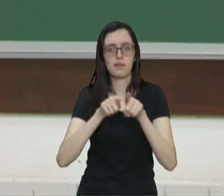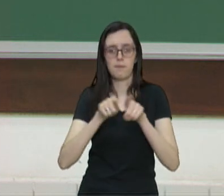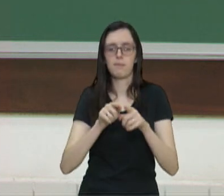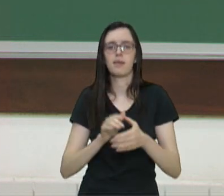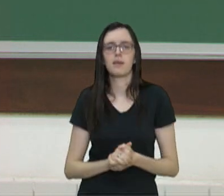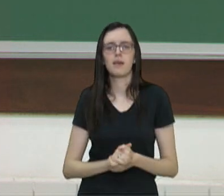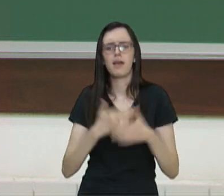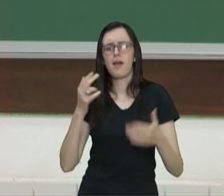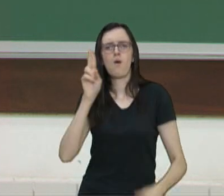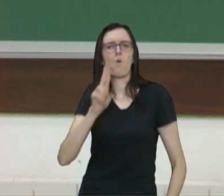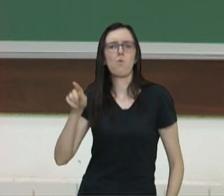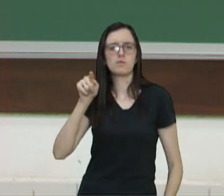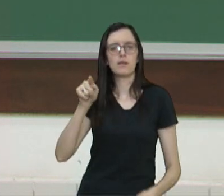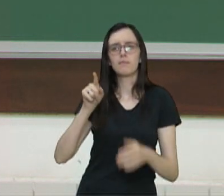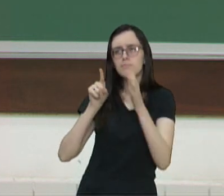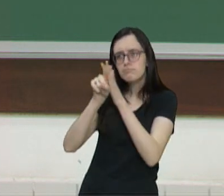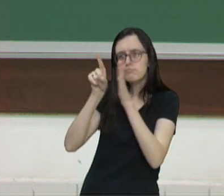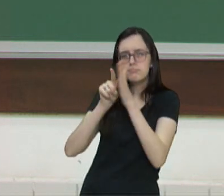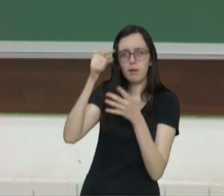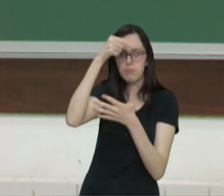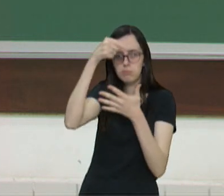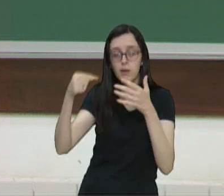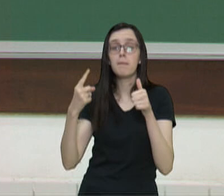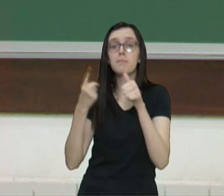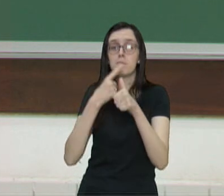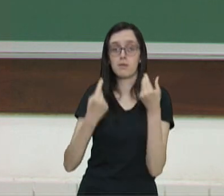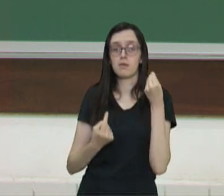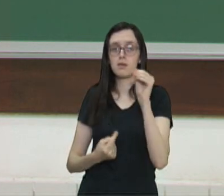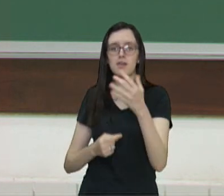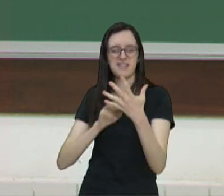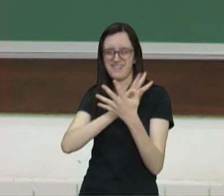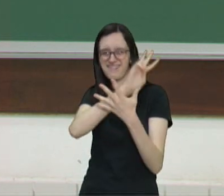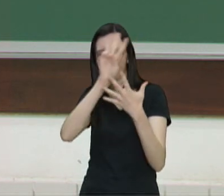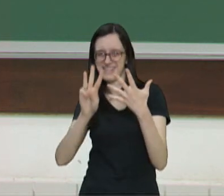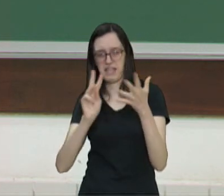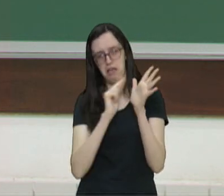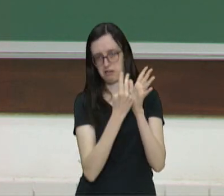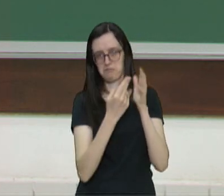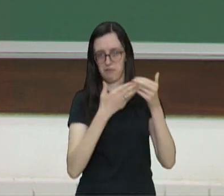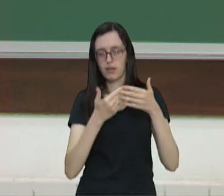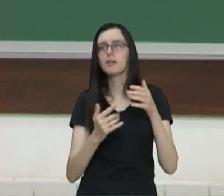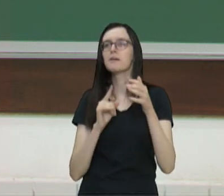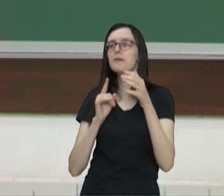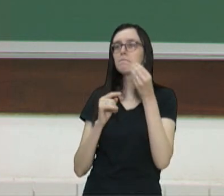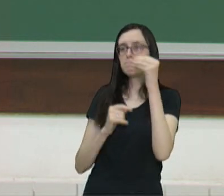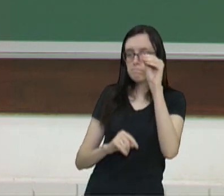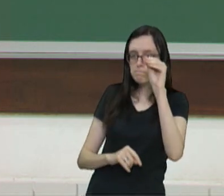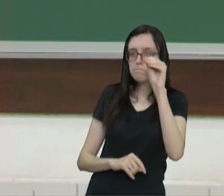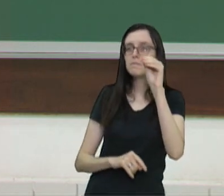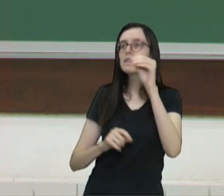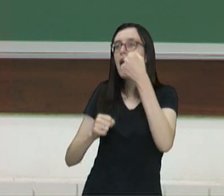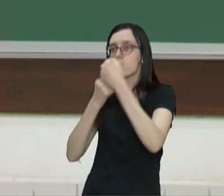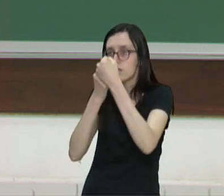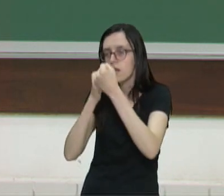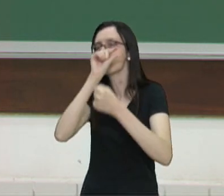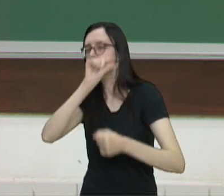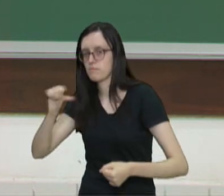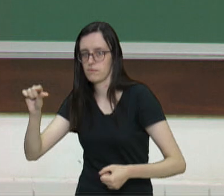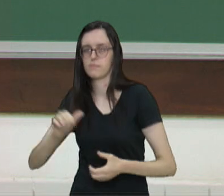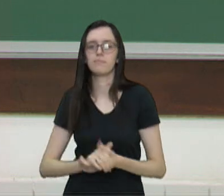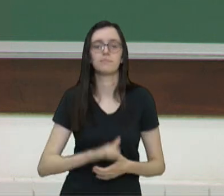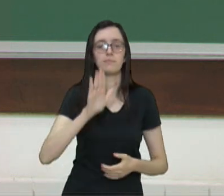usar o question word, você vai usar primeiro o question word, depois o verbo auxiliar e aí o restante da sua frase.